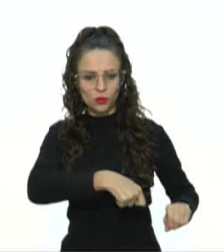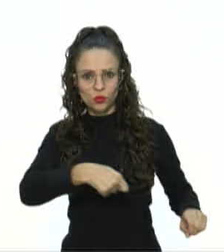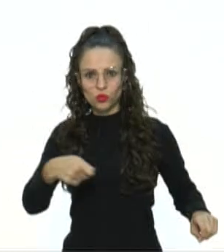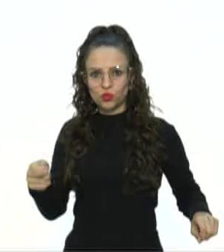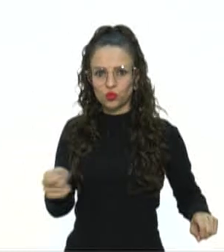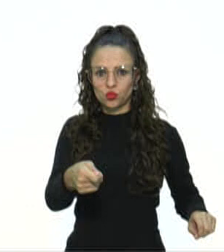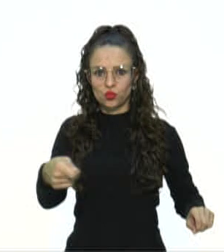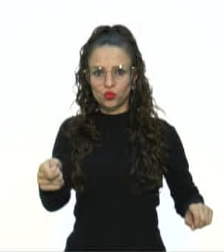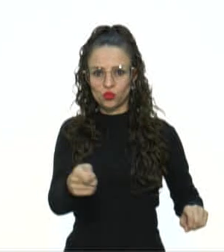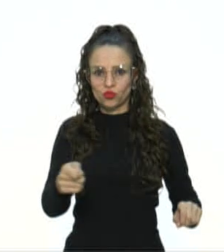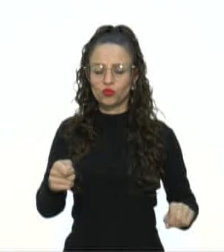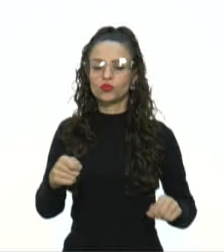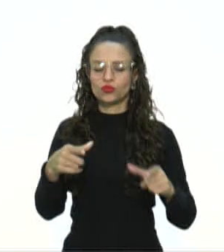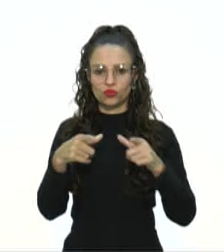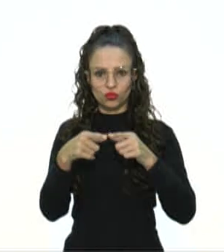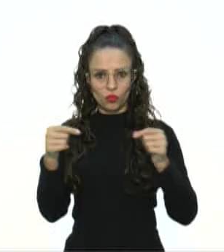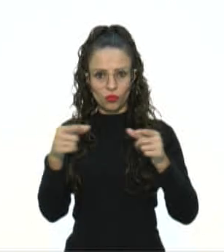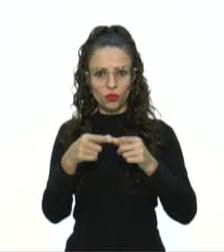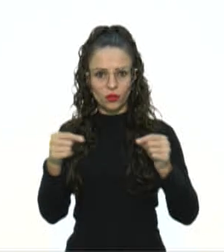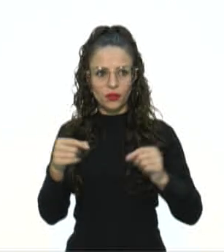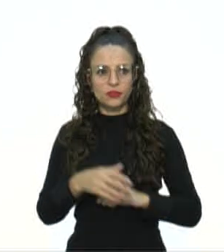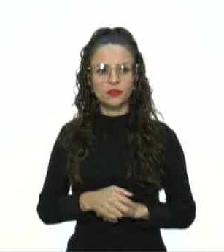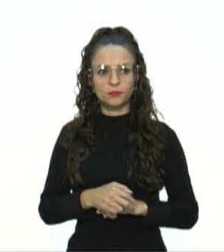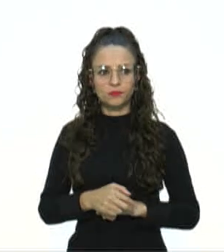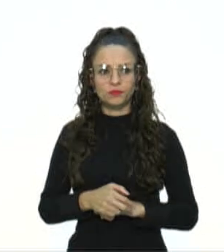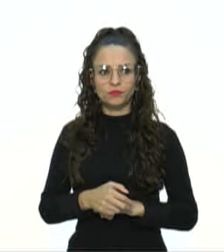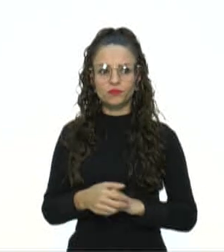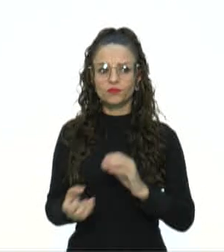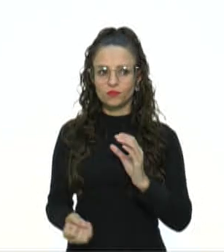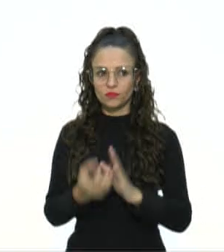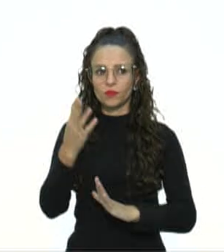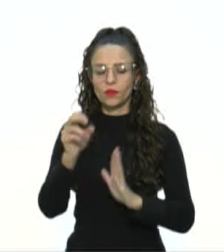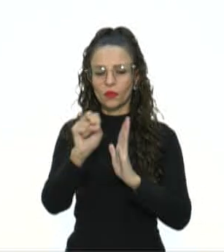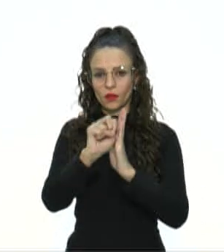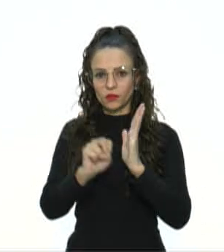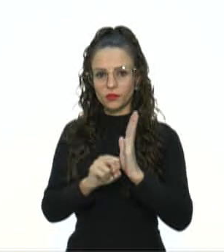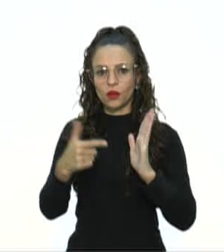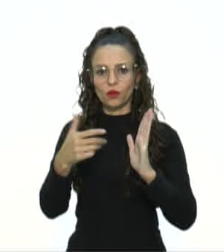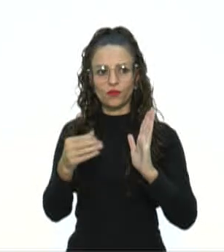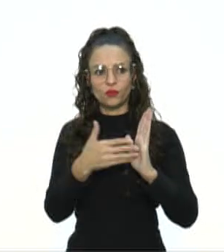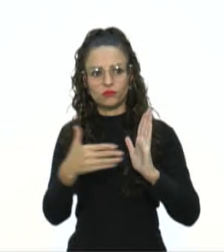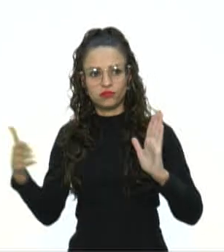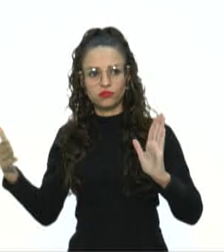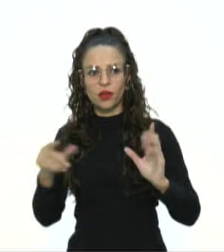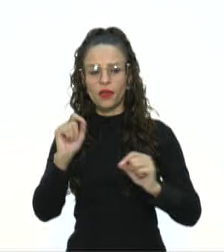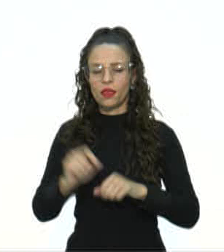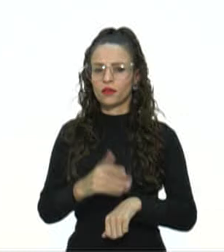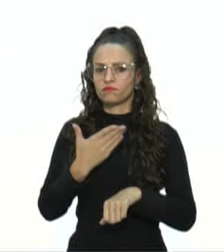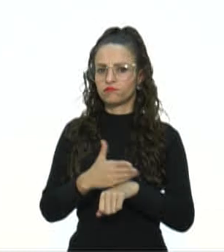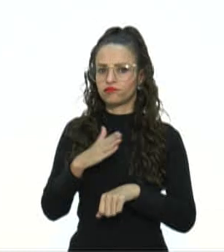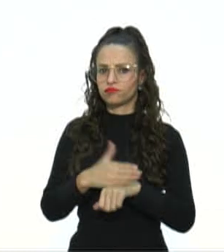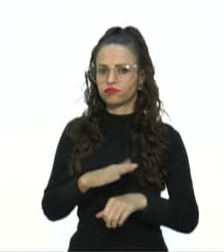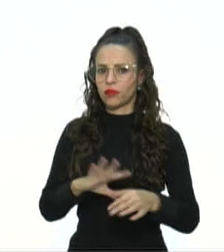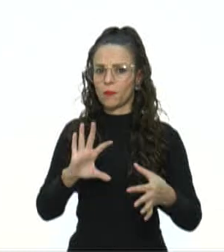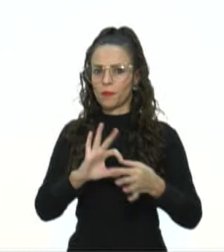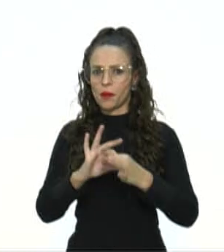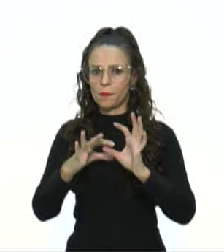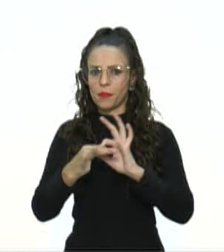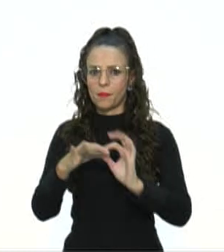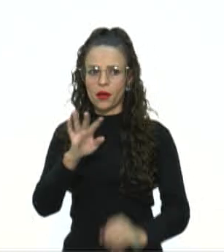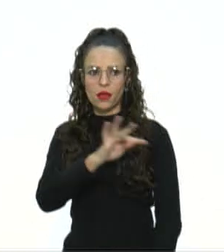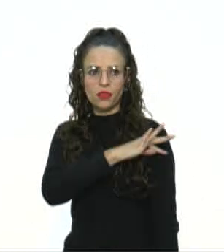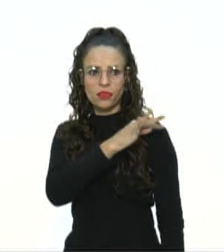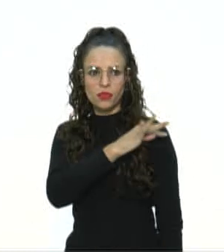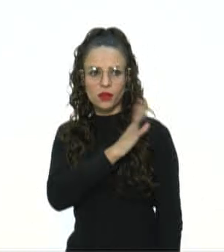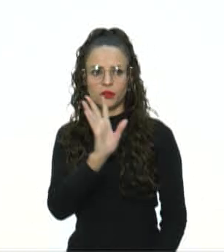criado a partir do século XX. É uma simplificação do amplo conjunto de técnicas e posturas existentes no